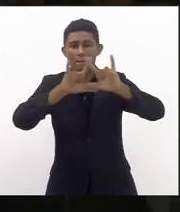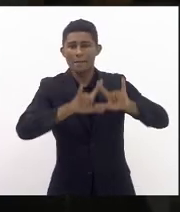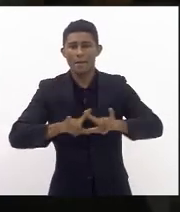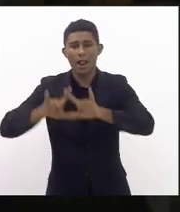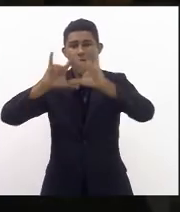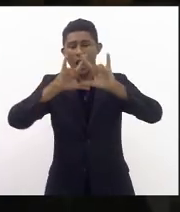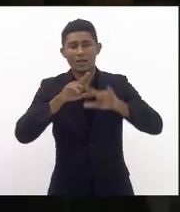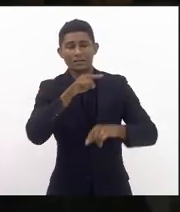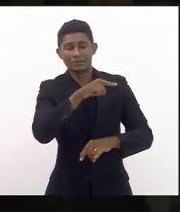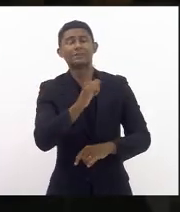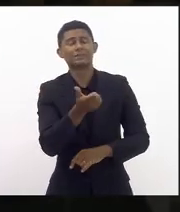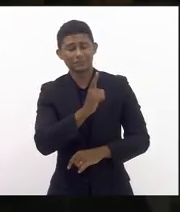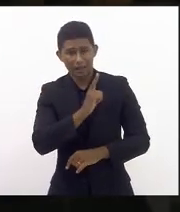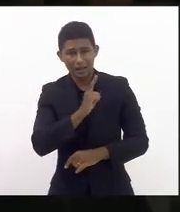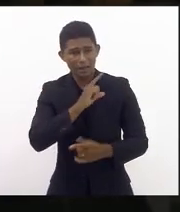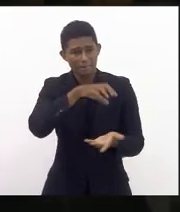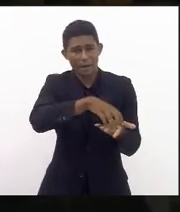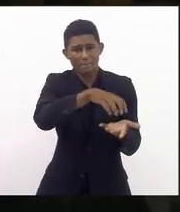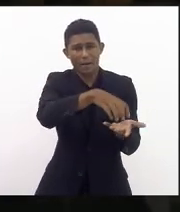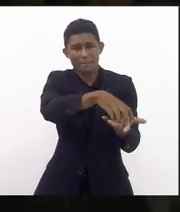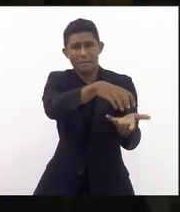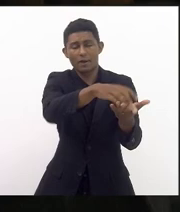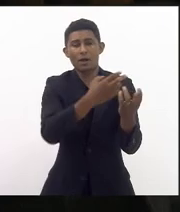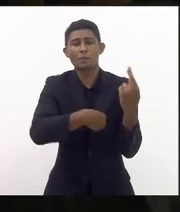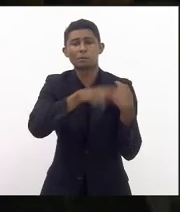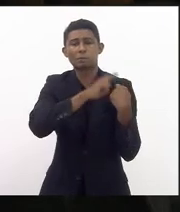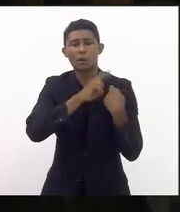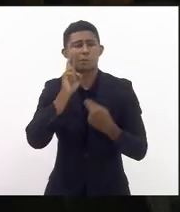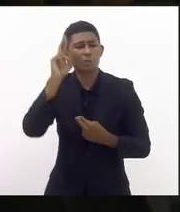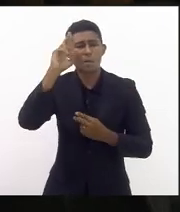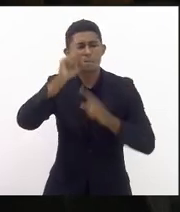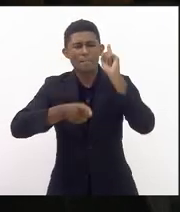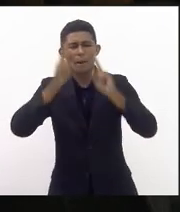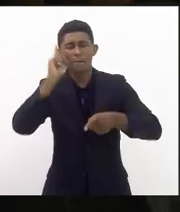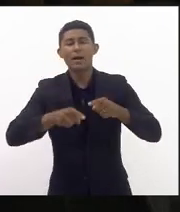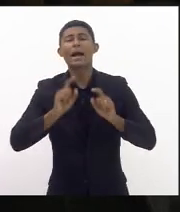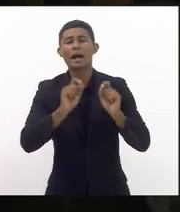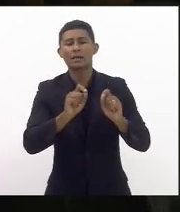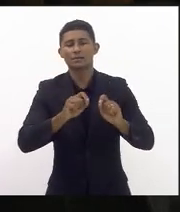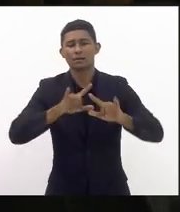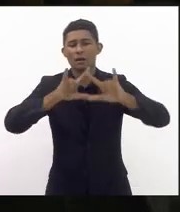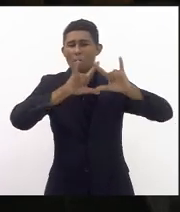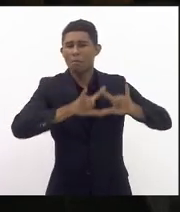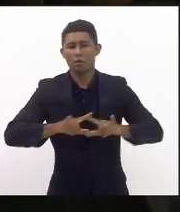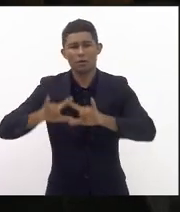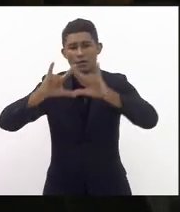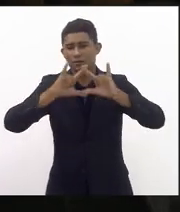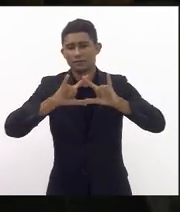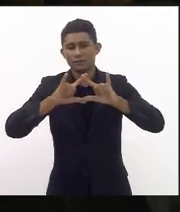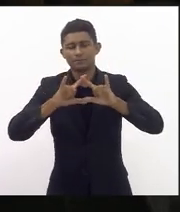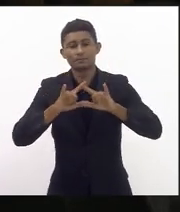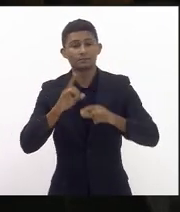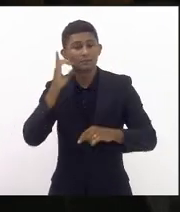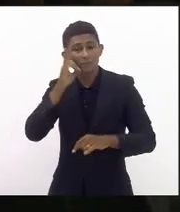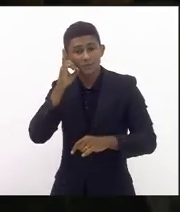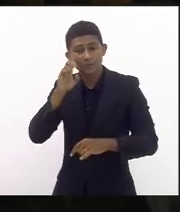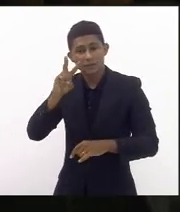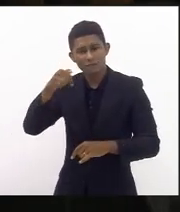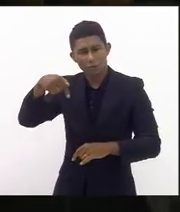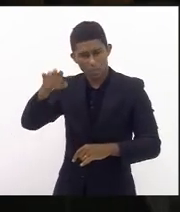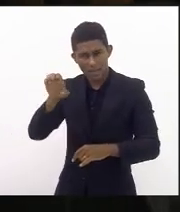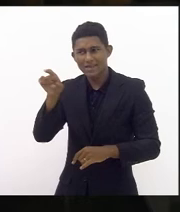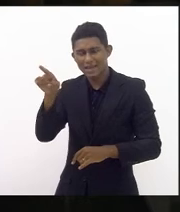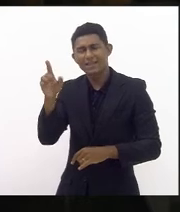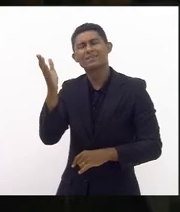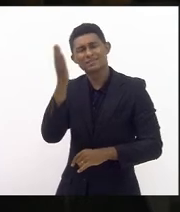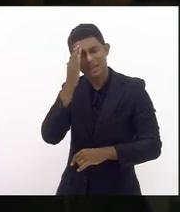estações. O deputado Valdec testemunha que, em uma estação, que eu esqueci qual era,